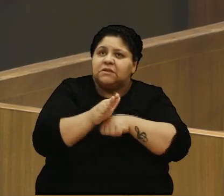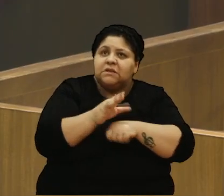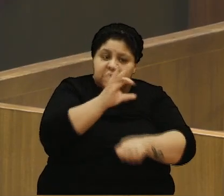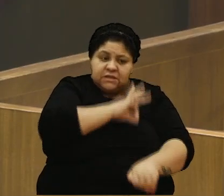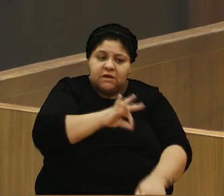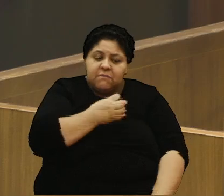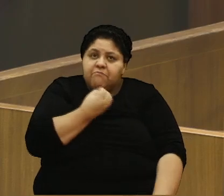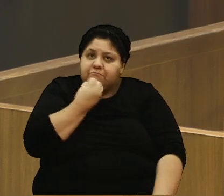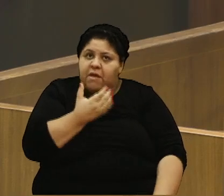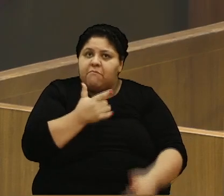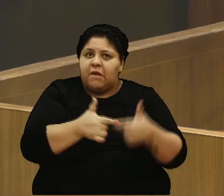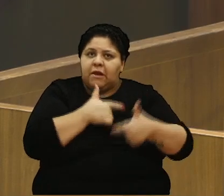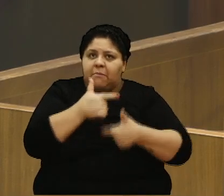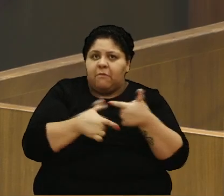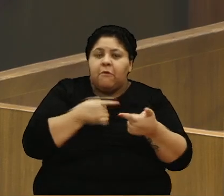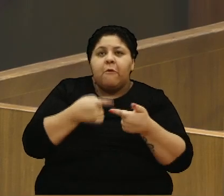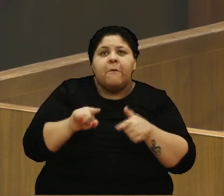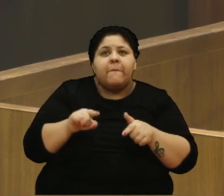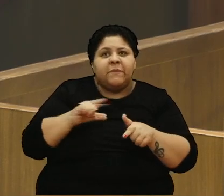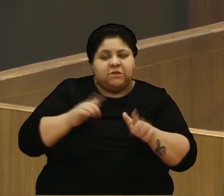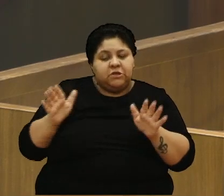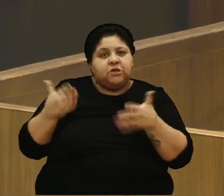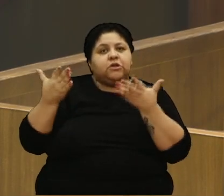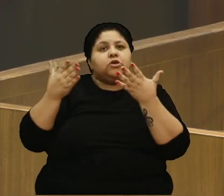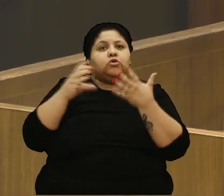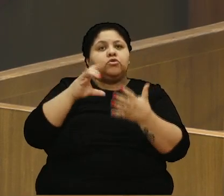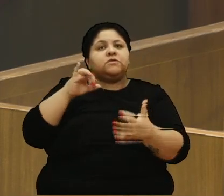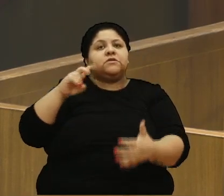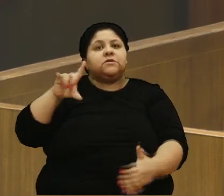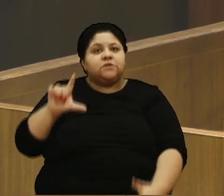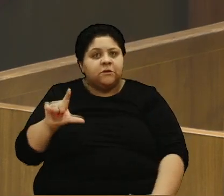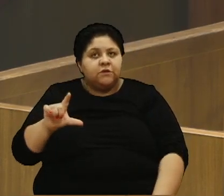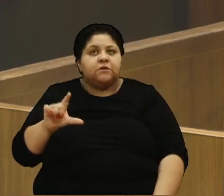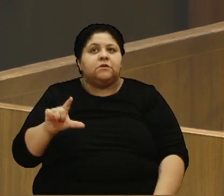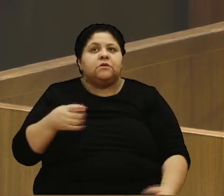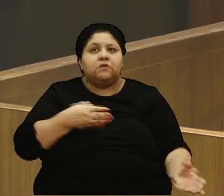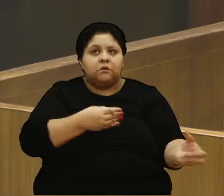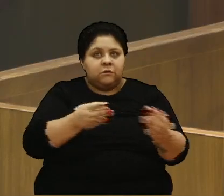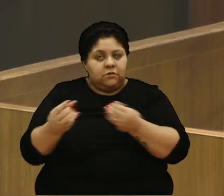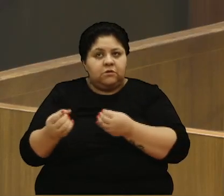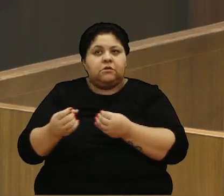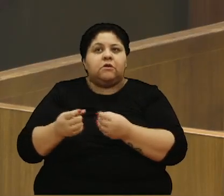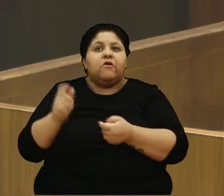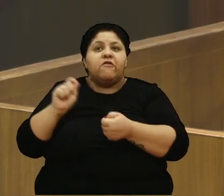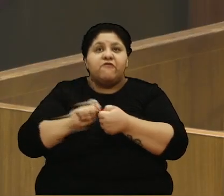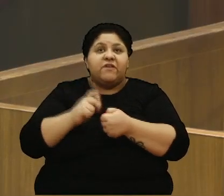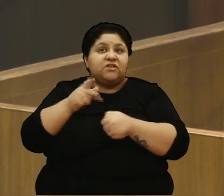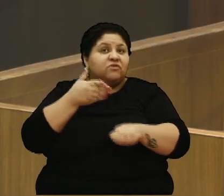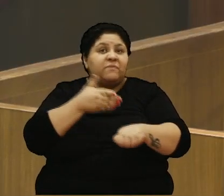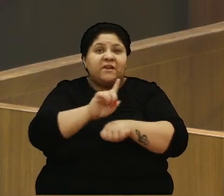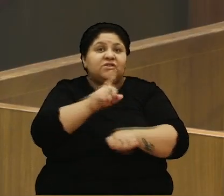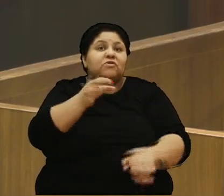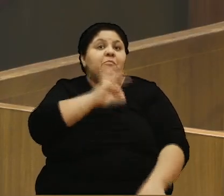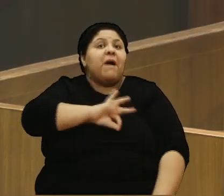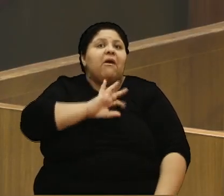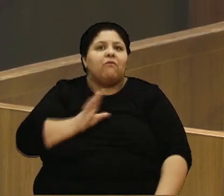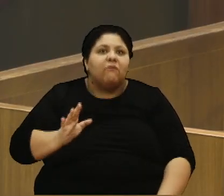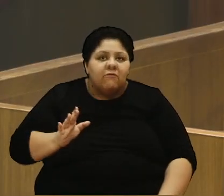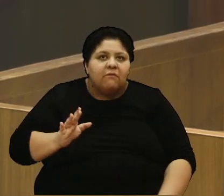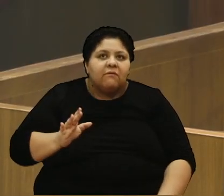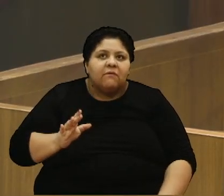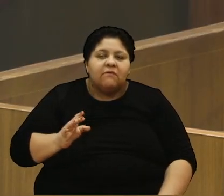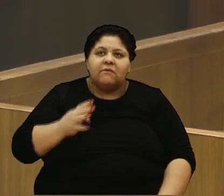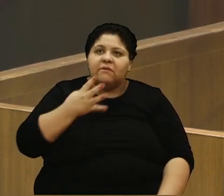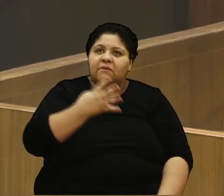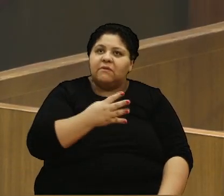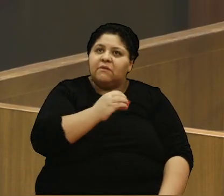para isso. Mas eu tenho que enaltecer aqui os civis também, que muitas vezes vão lá e fazem o que nem são pagos para fazer.